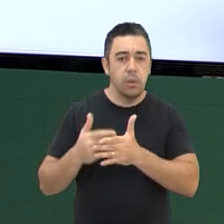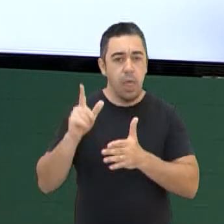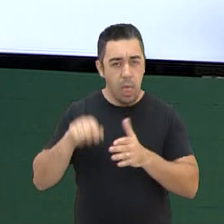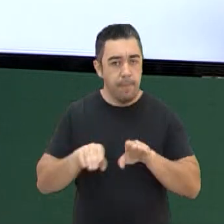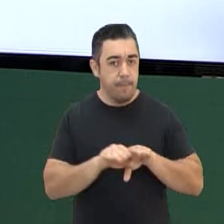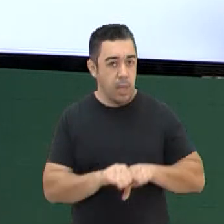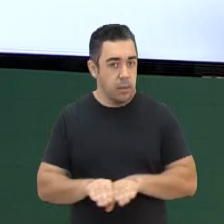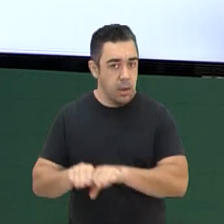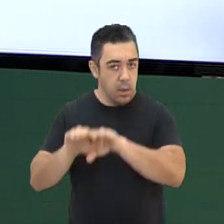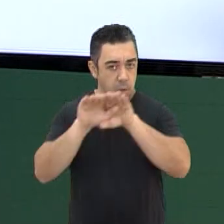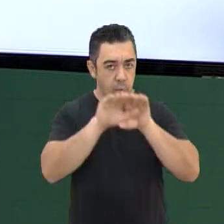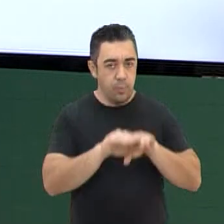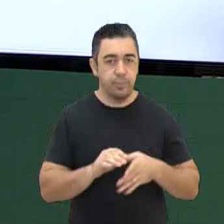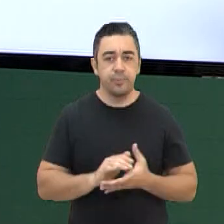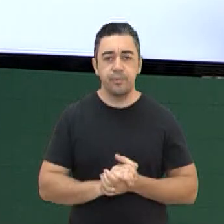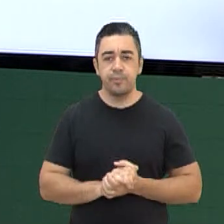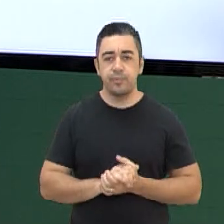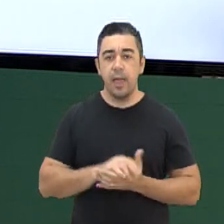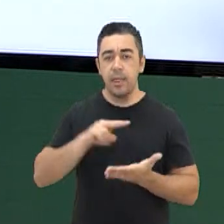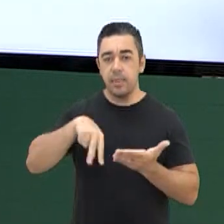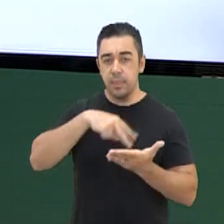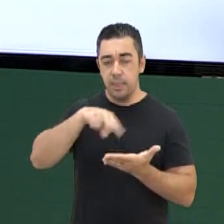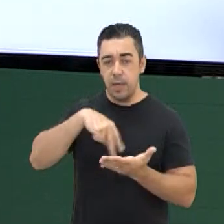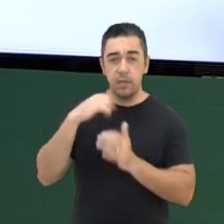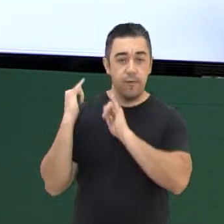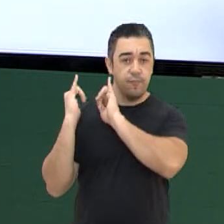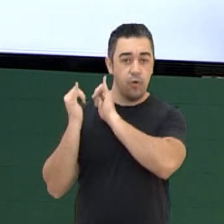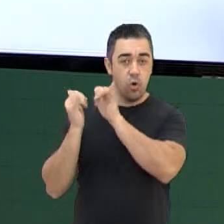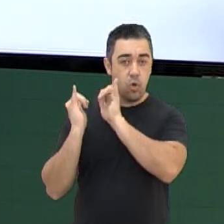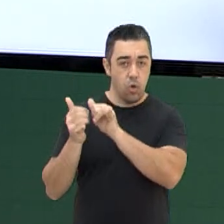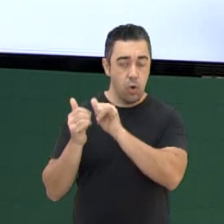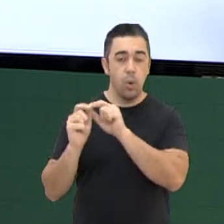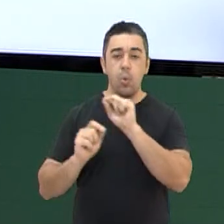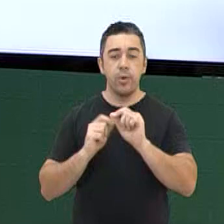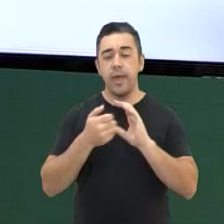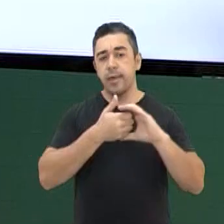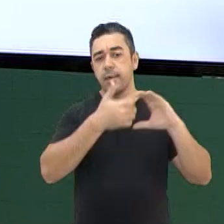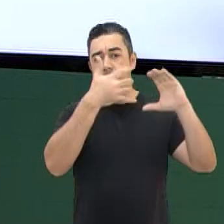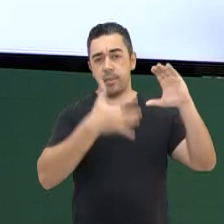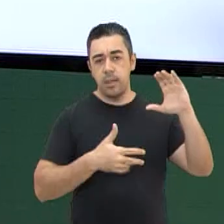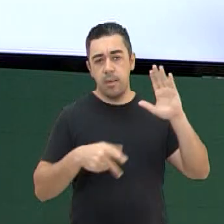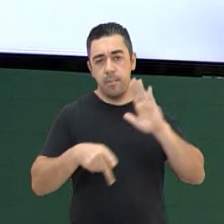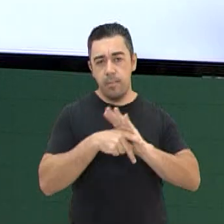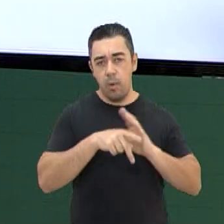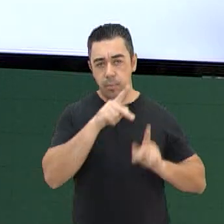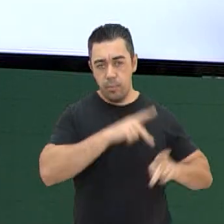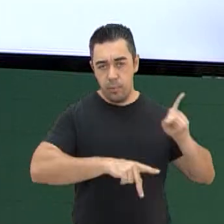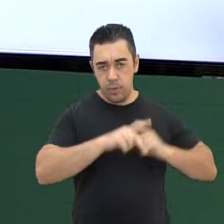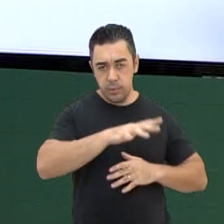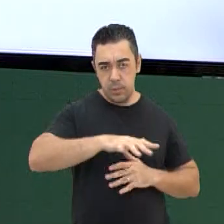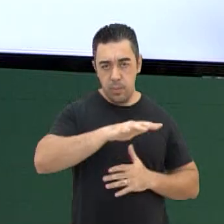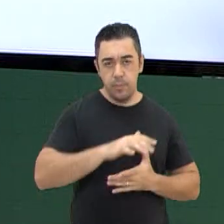padronizada. Danças folclóricas, características de danças populares.